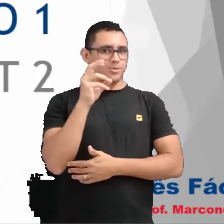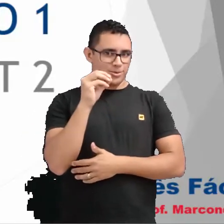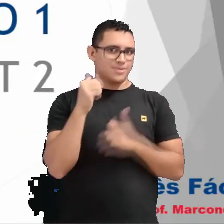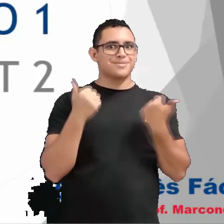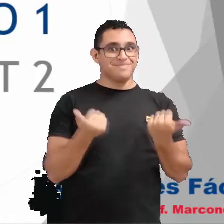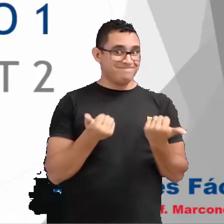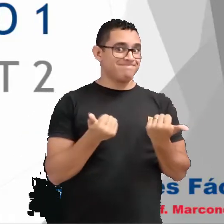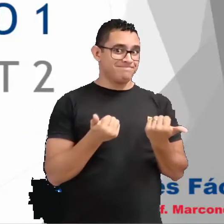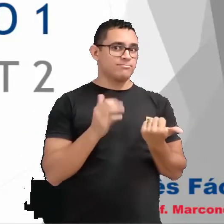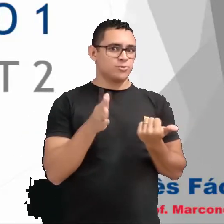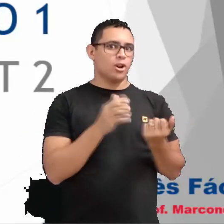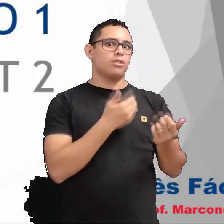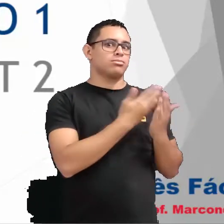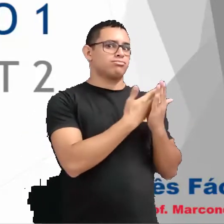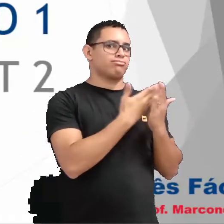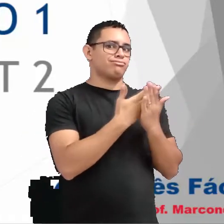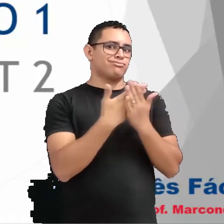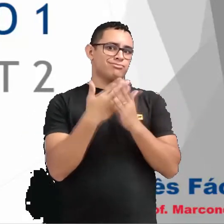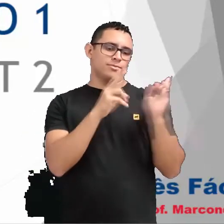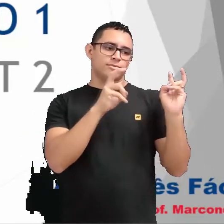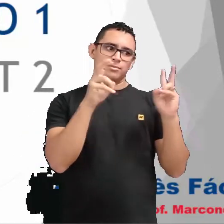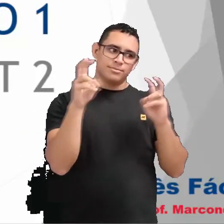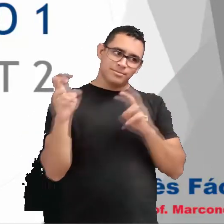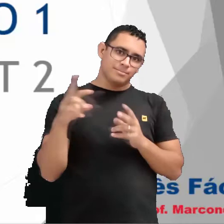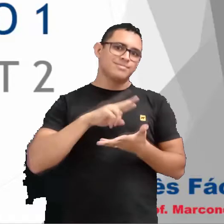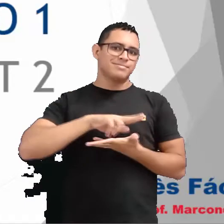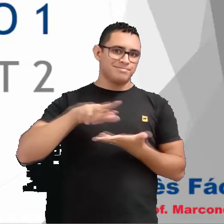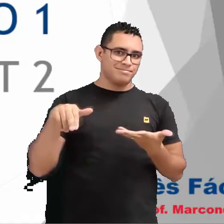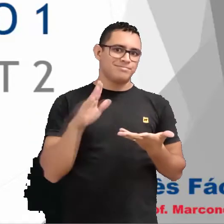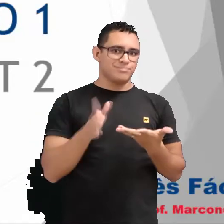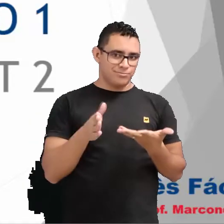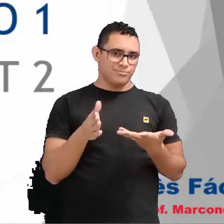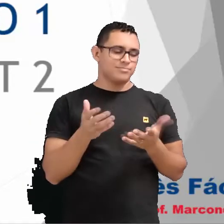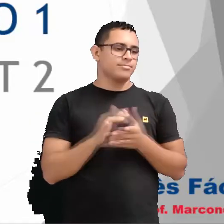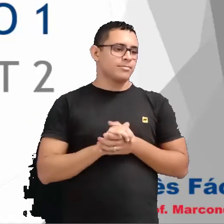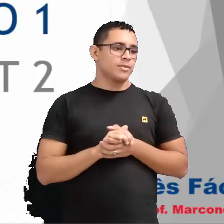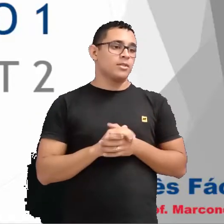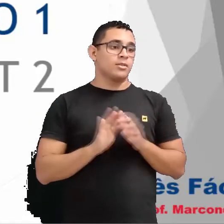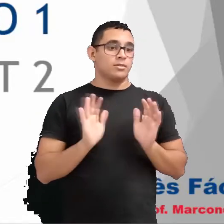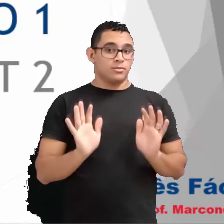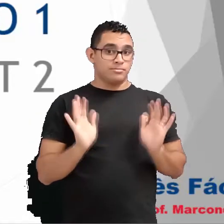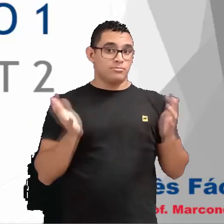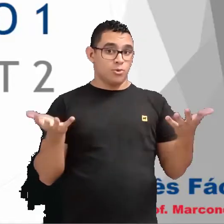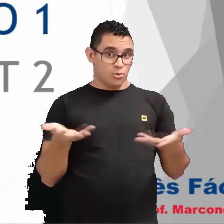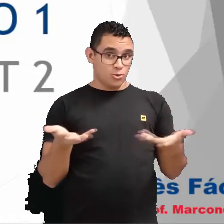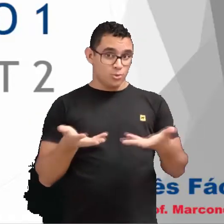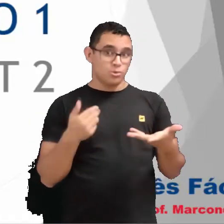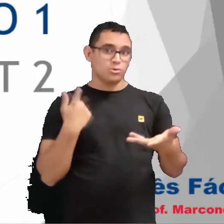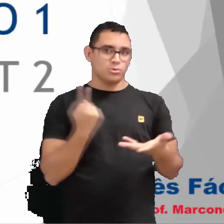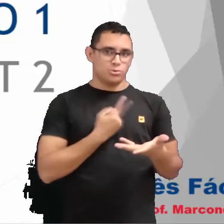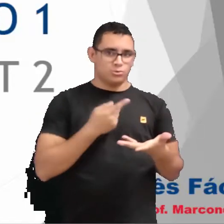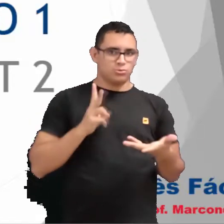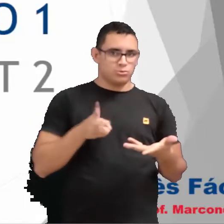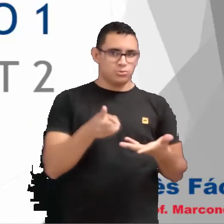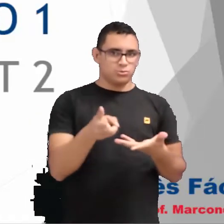aula, né? Então já percorremos realmente um longo percurso aí no nosso curso de inglês, ok? Hoje, então, nós vamos dar